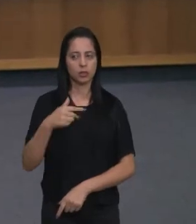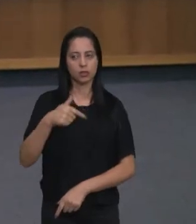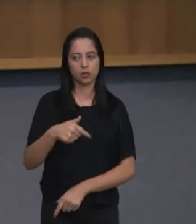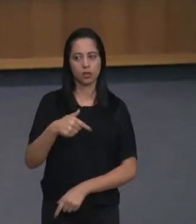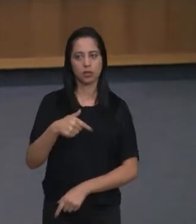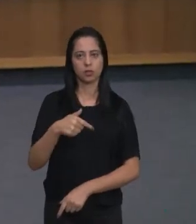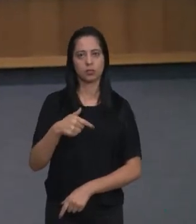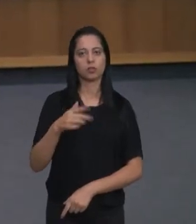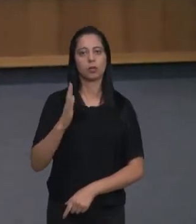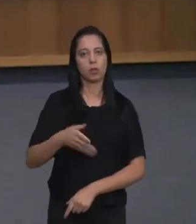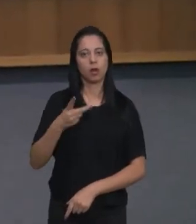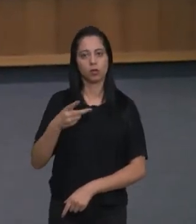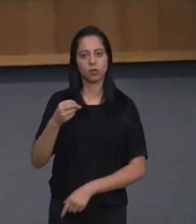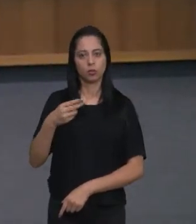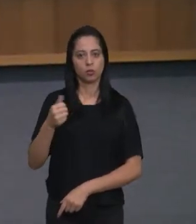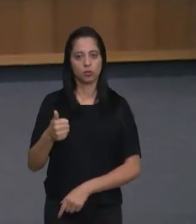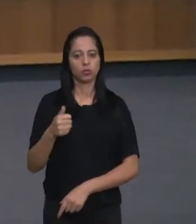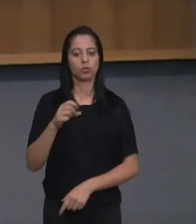12737/21,